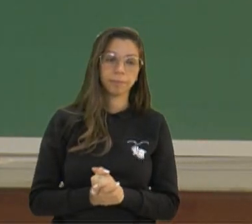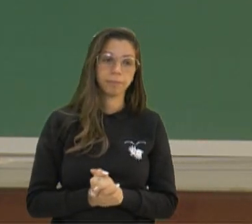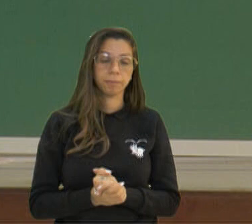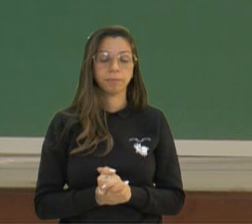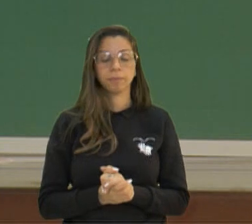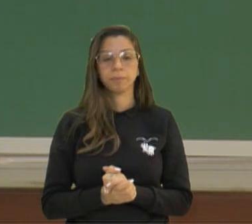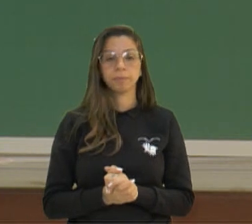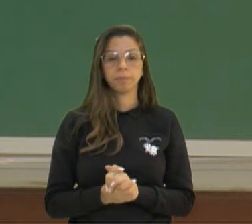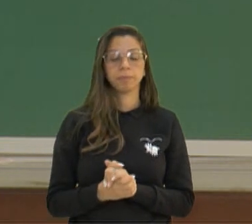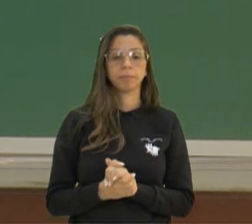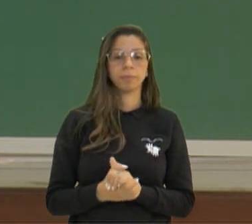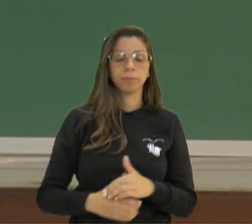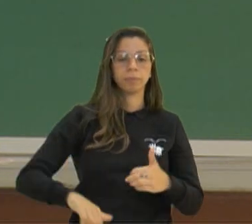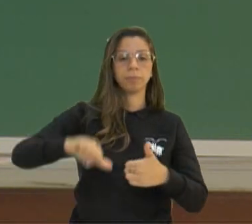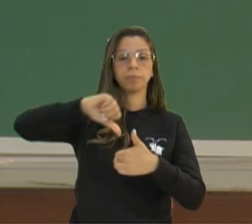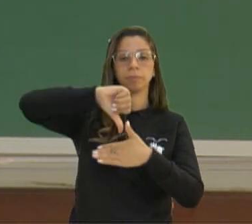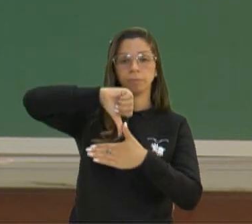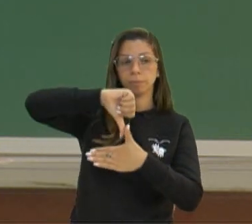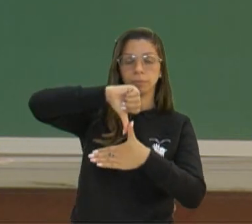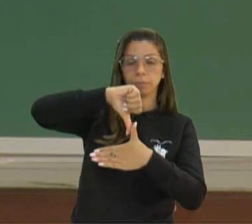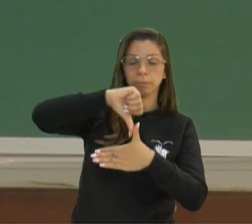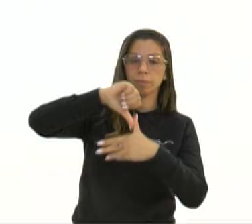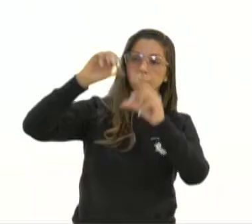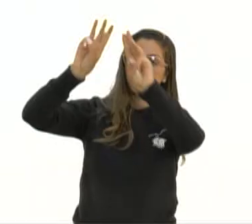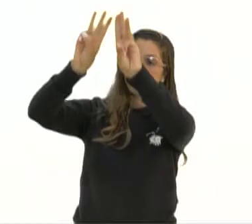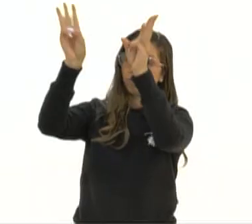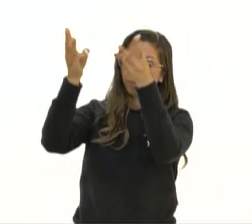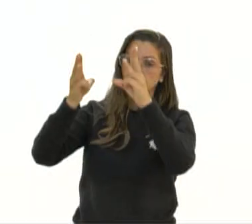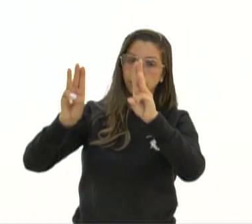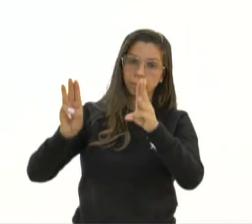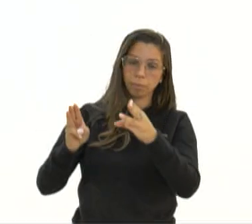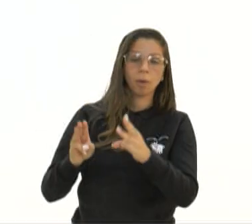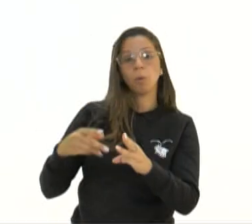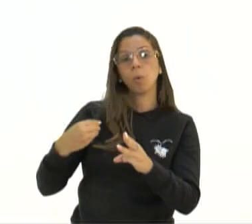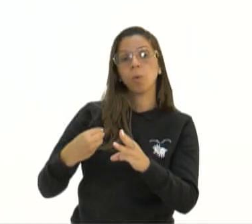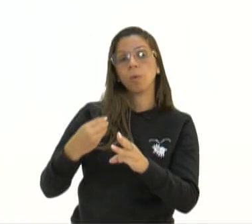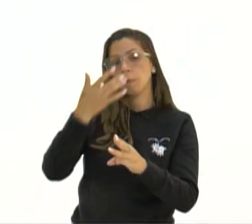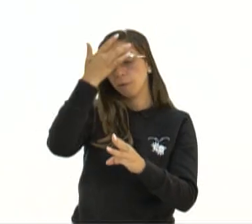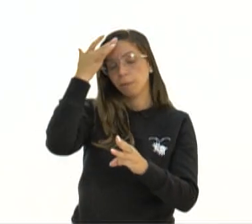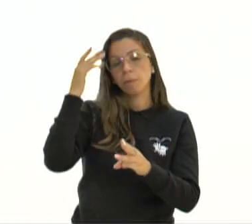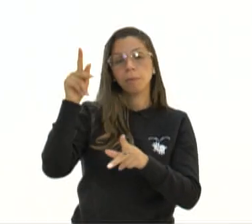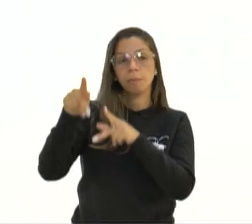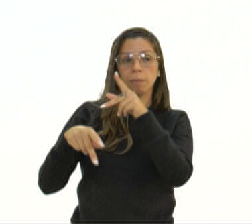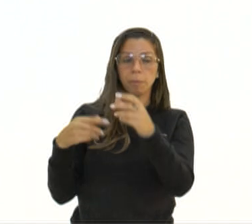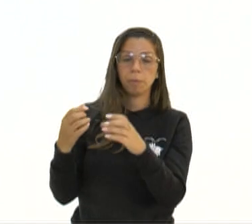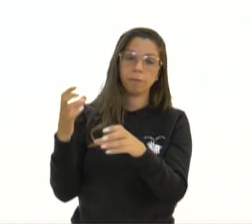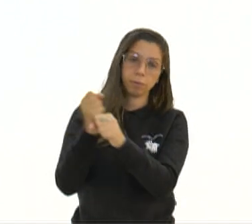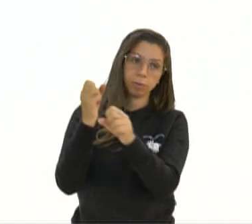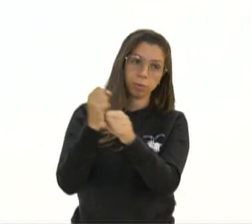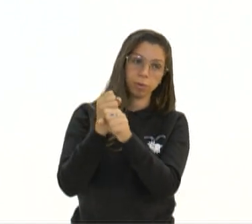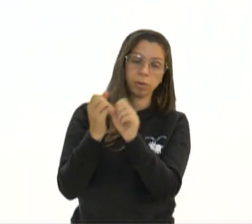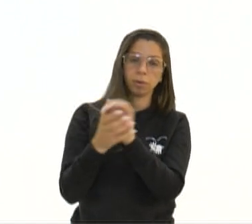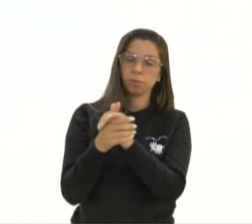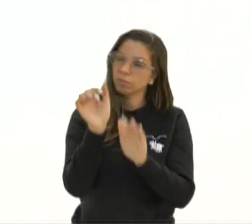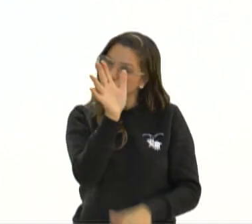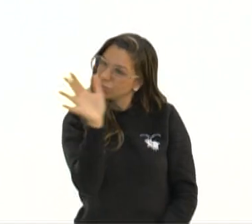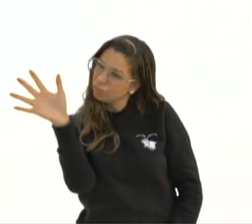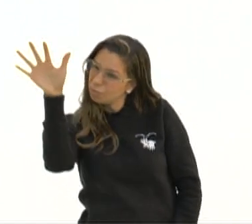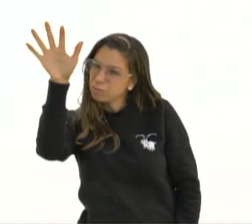Aqui na América do Sul, um mapa da população total, né? A Ashura aqui é a parte mais escura do